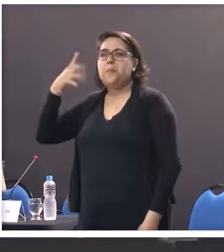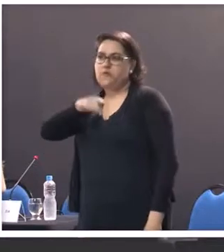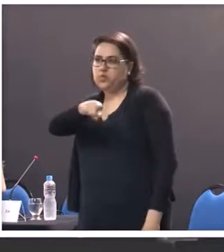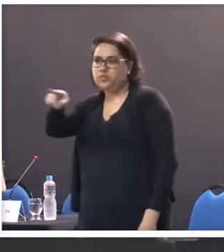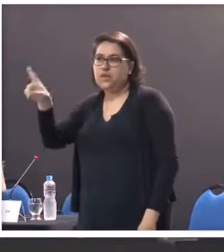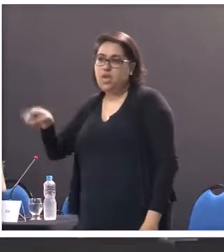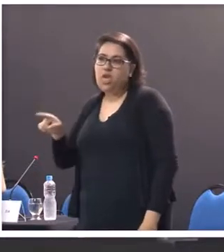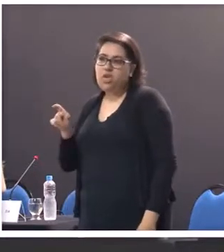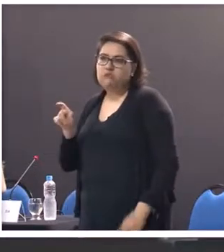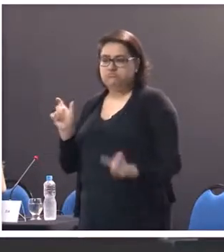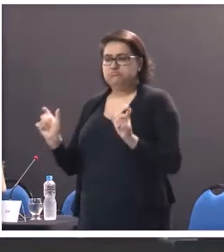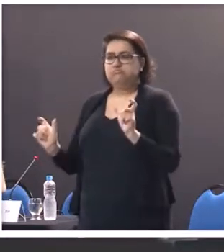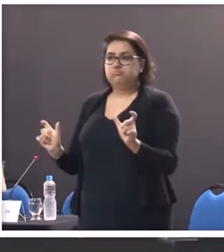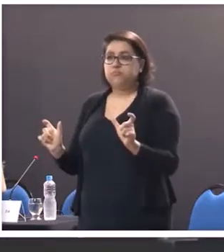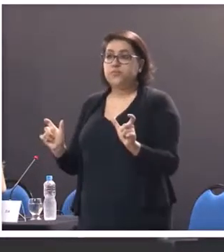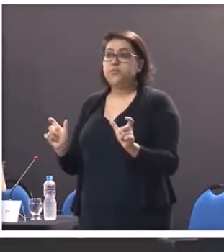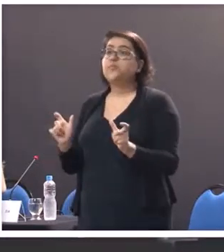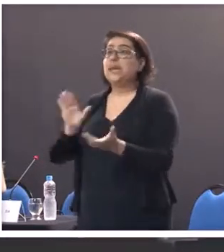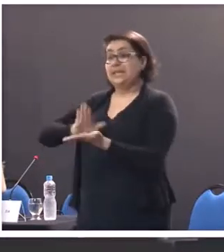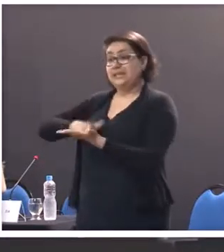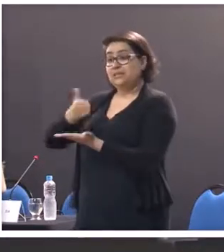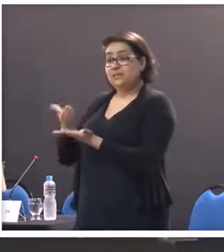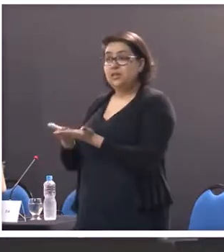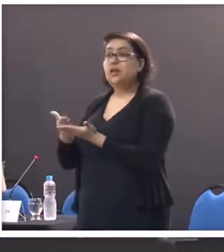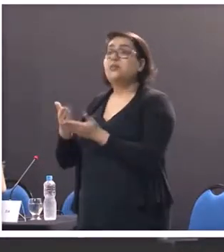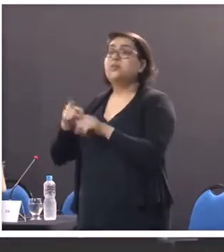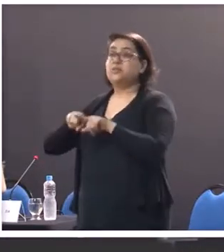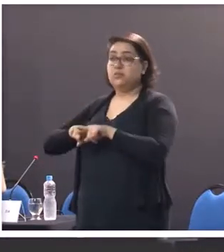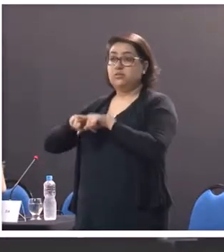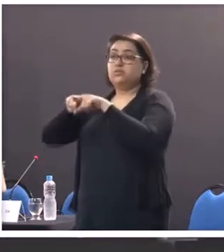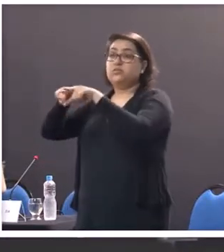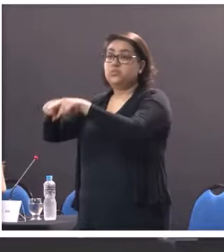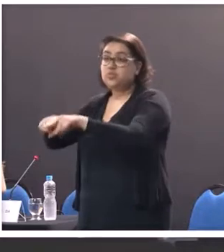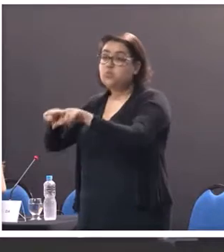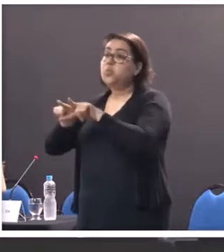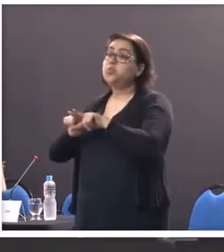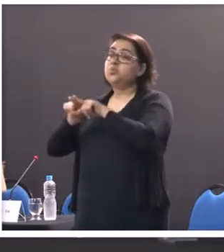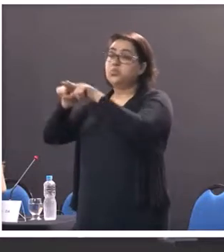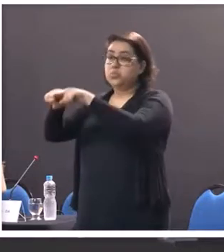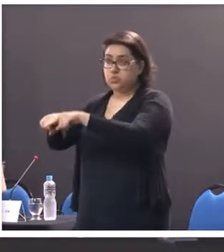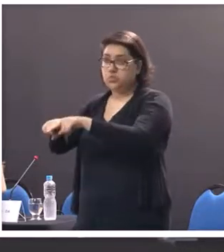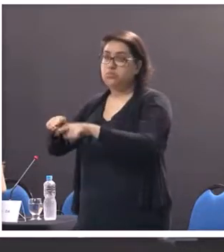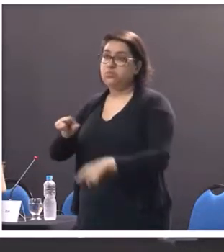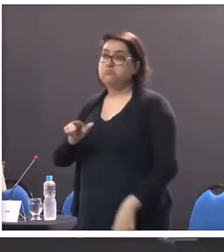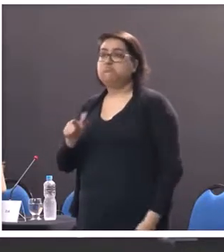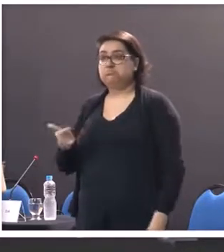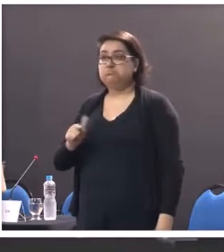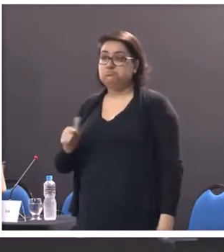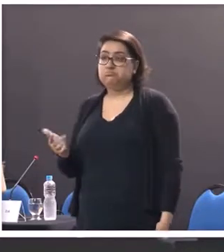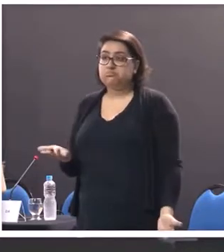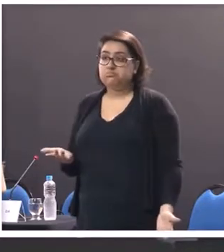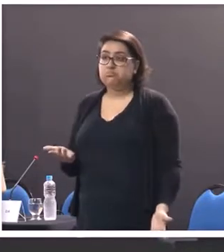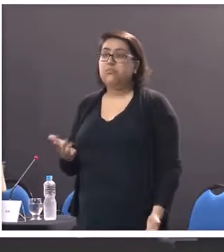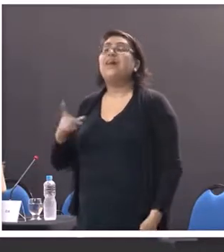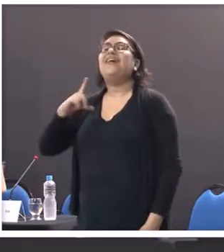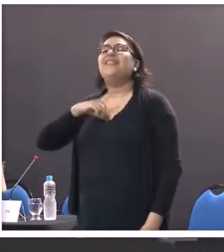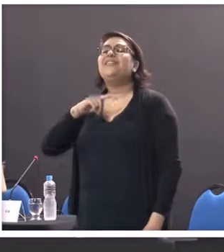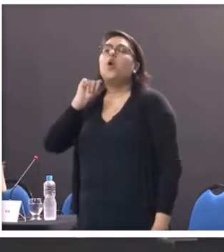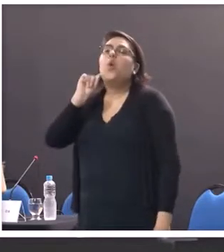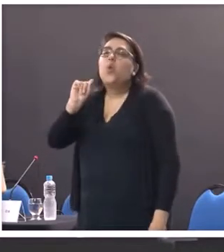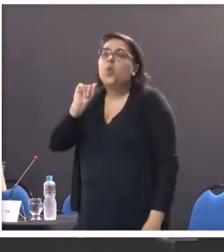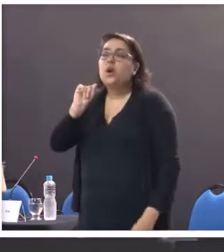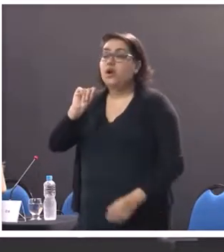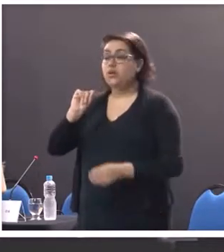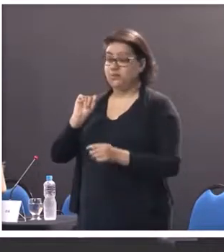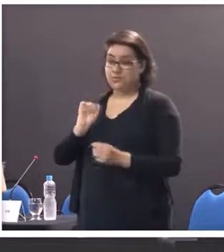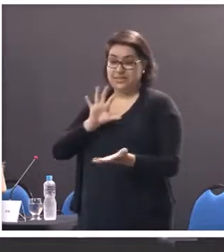é isso. A interpretação ela vai ser consecutiva ou simultânea, sendo que vai trazer sempre de uma